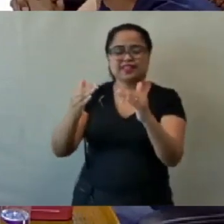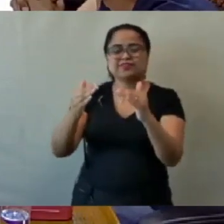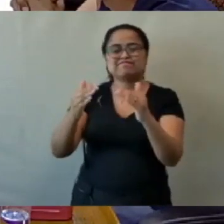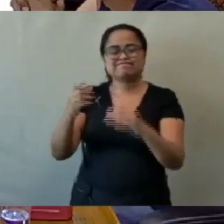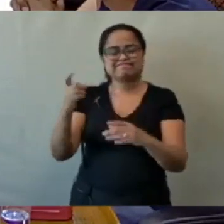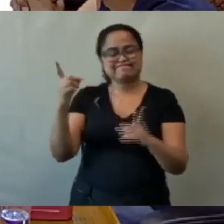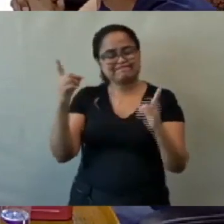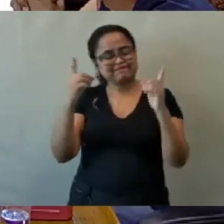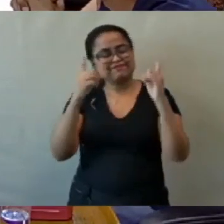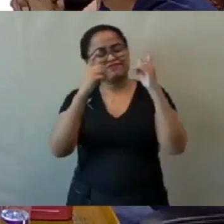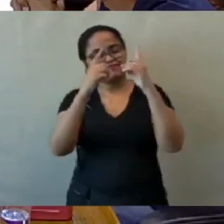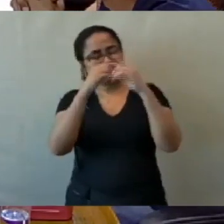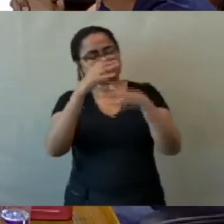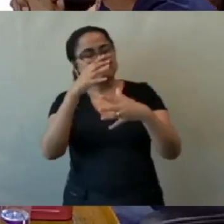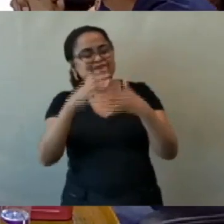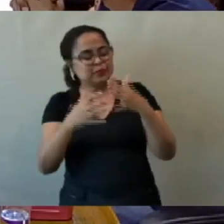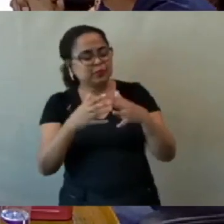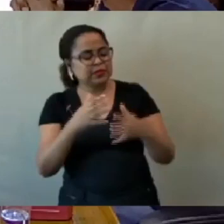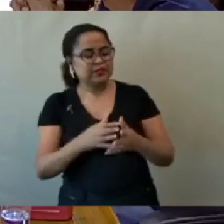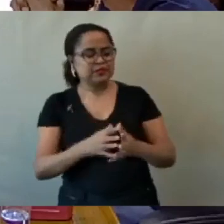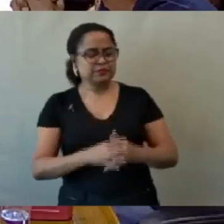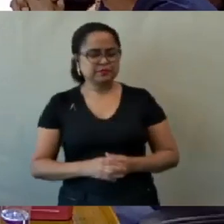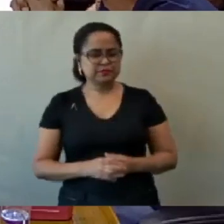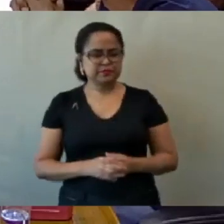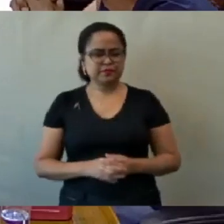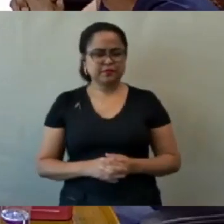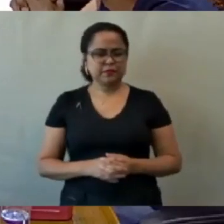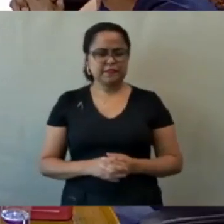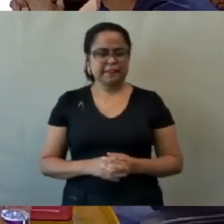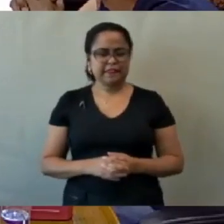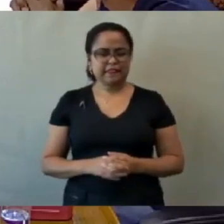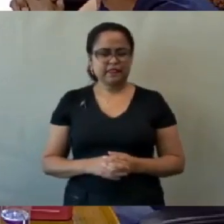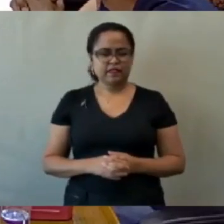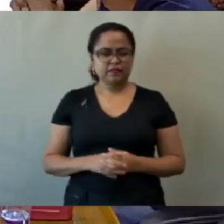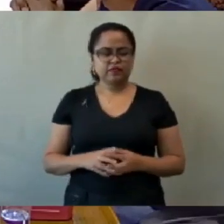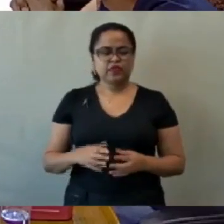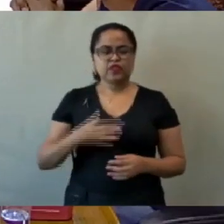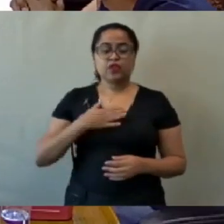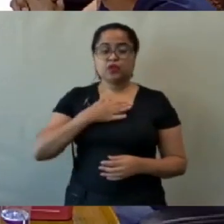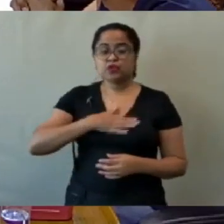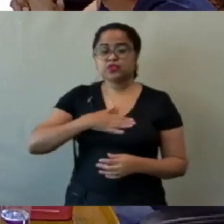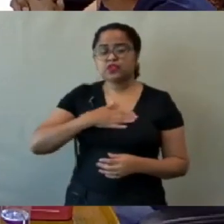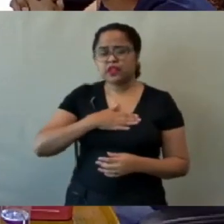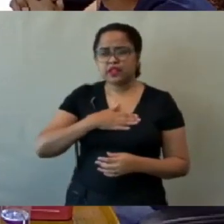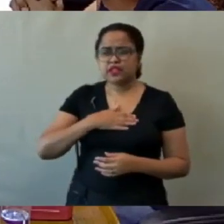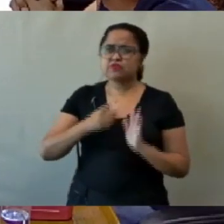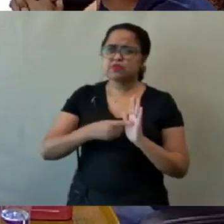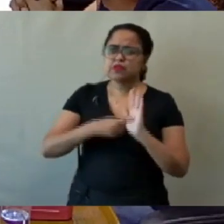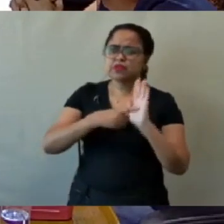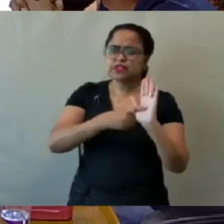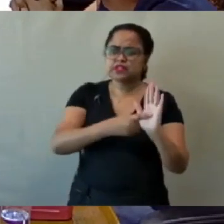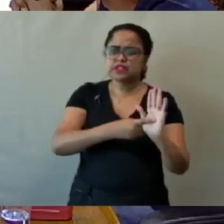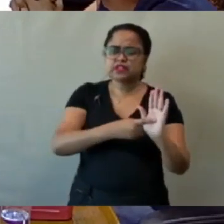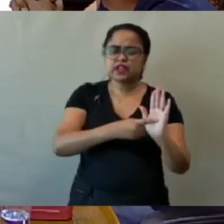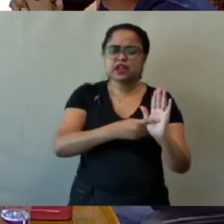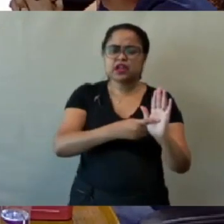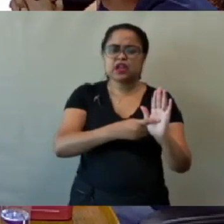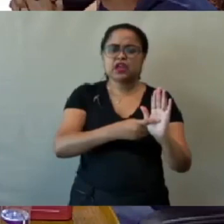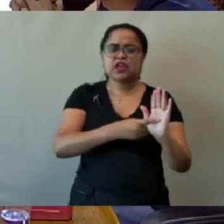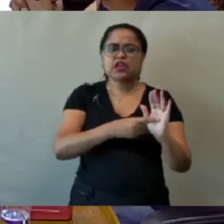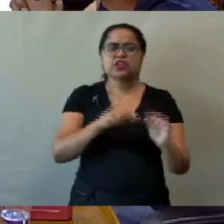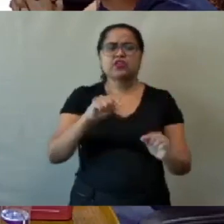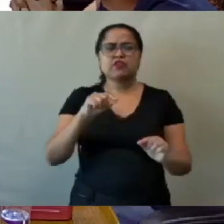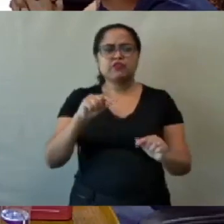difícil, muito complicado. Viu? Eu só gostaria de me apresentar como... Eu faço parte da direção